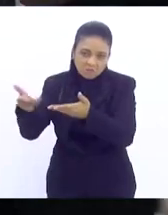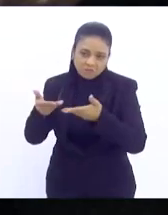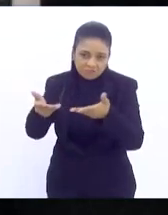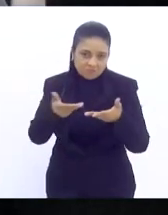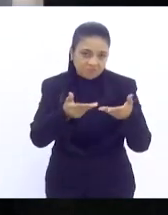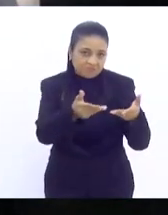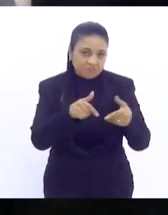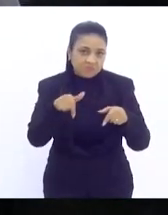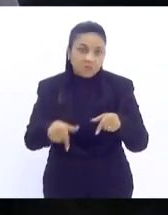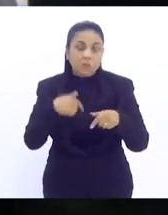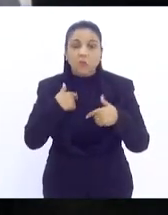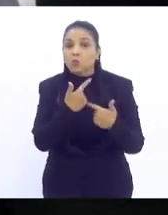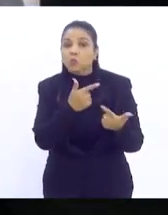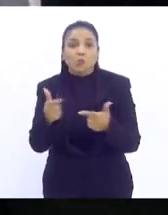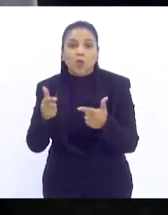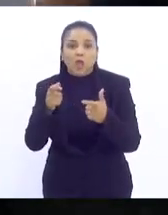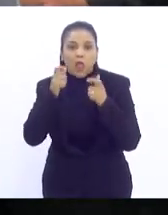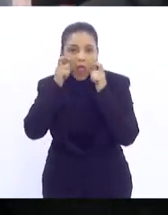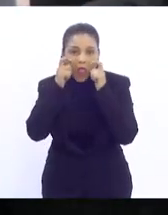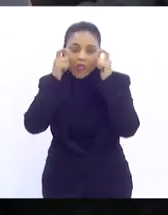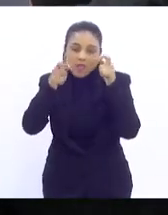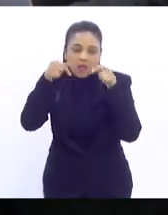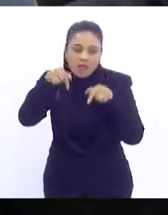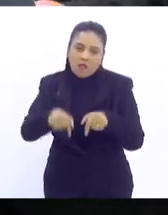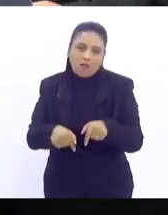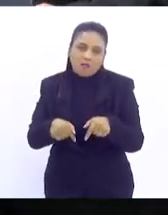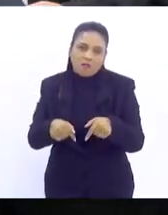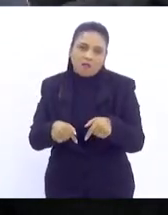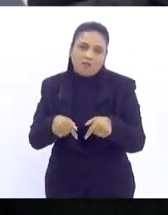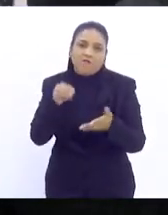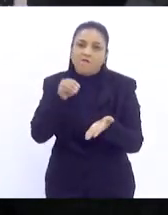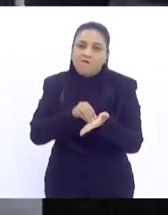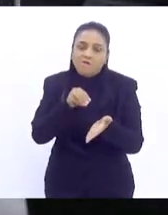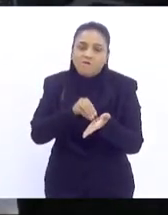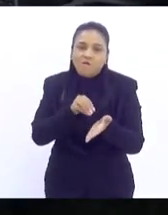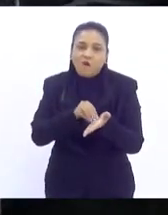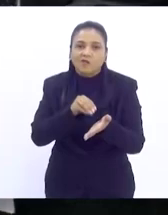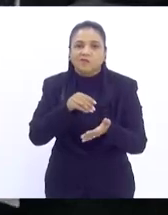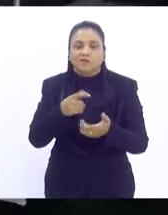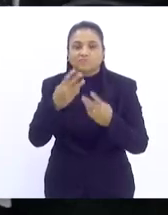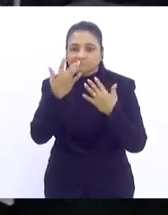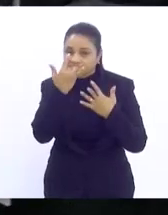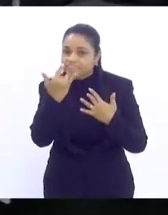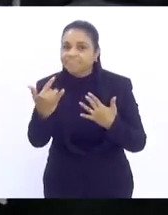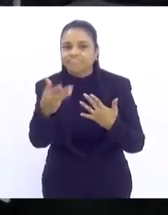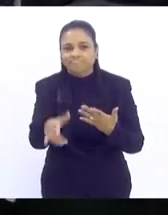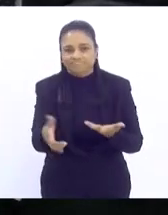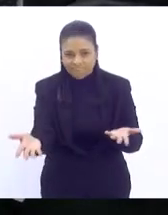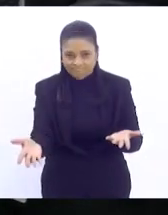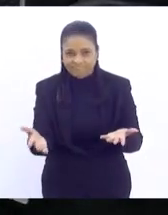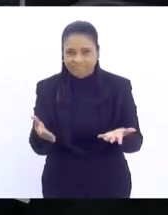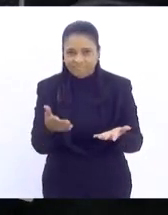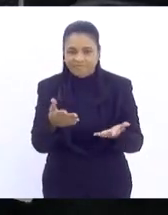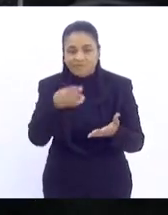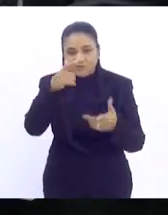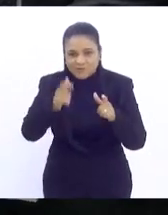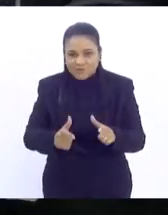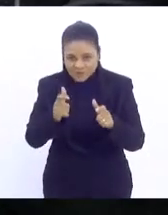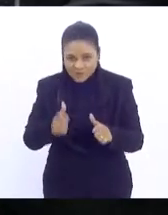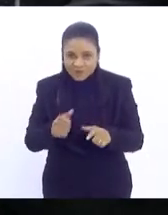atrativo o que quer a deputada Renata Souza e as associações que eles pediram